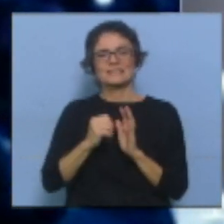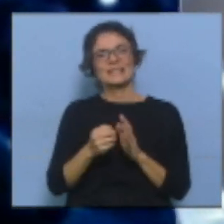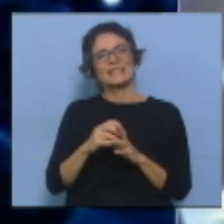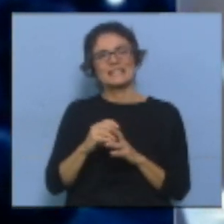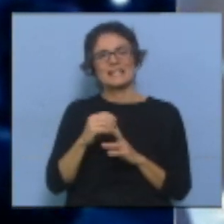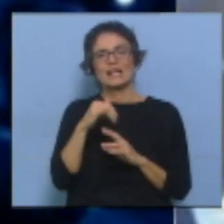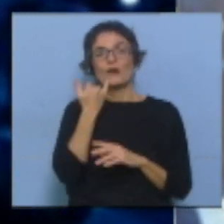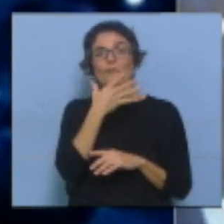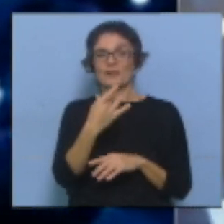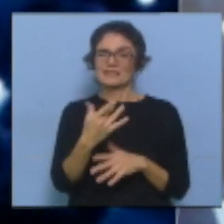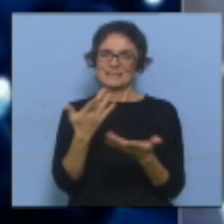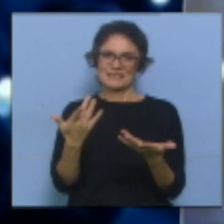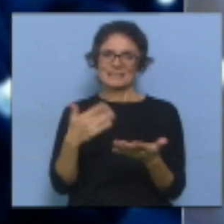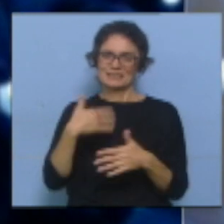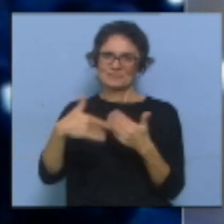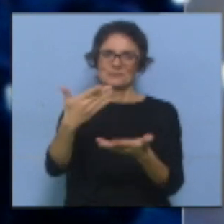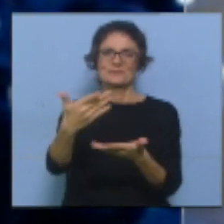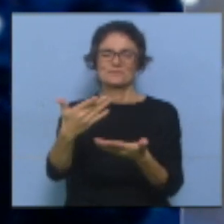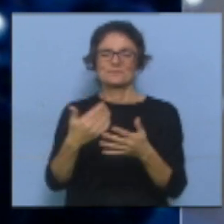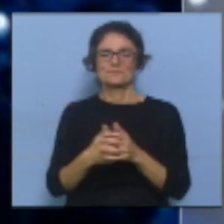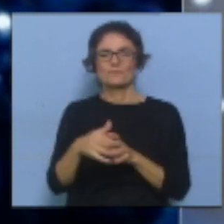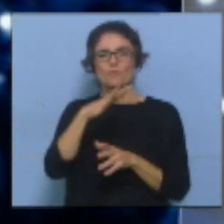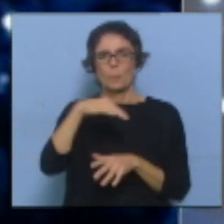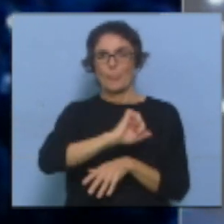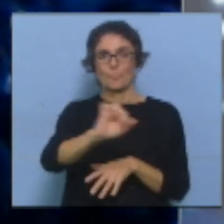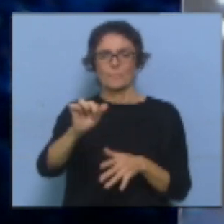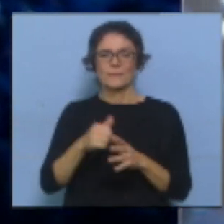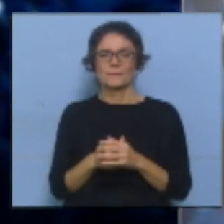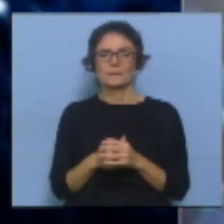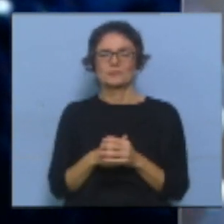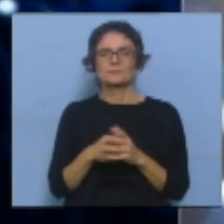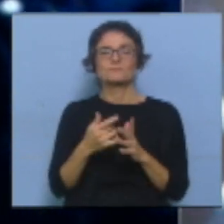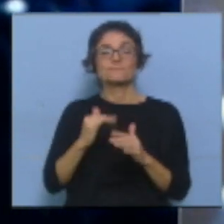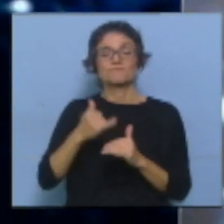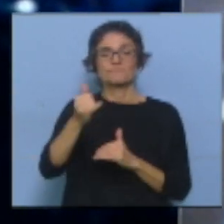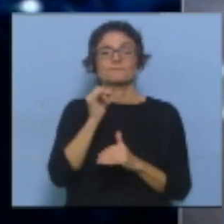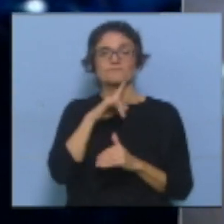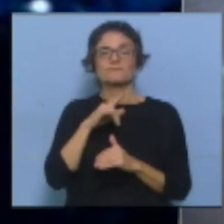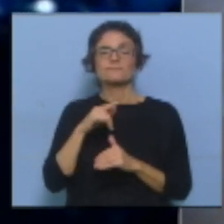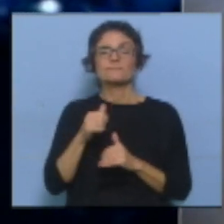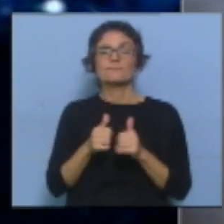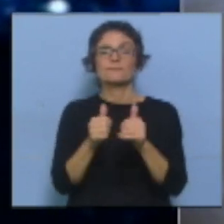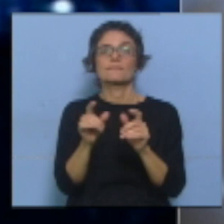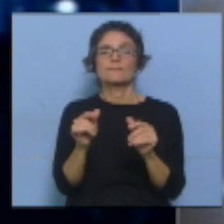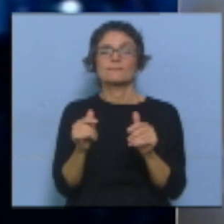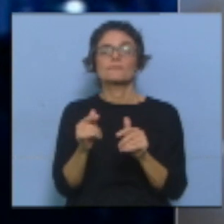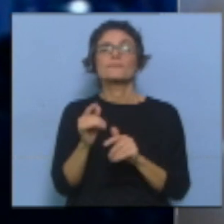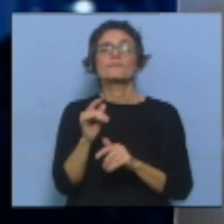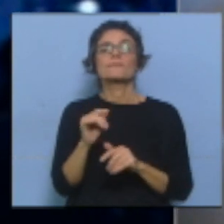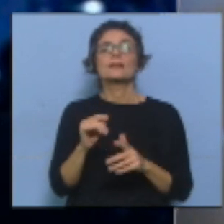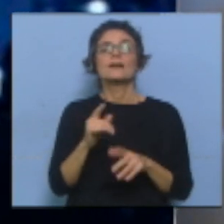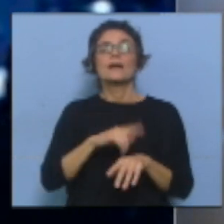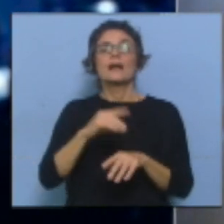de um Feliz Natal para as vossas famílias. Mais logo, siga também a nossa edição na rádio, quando